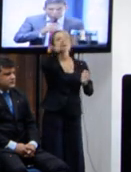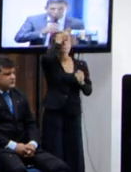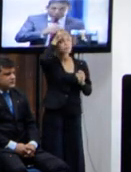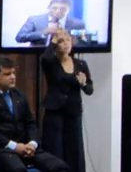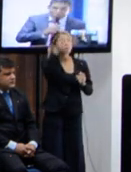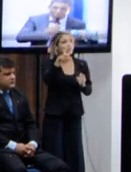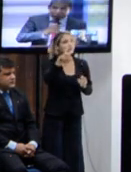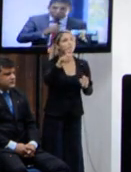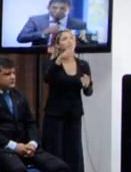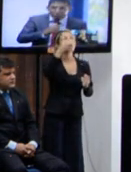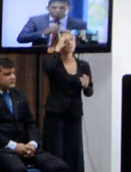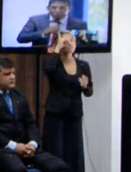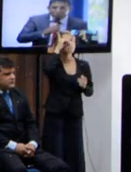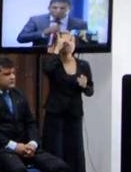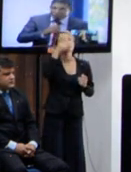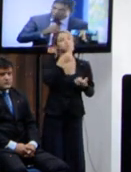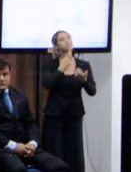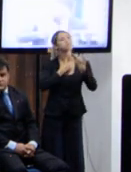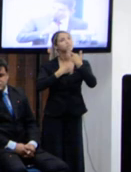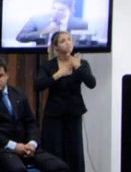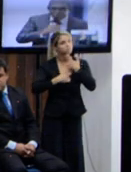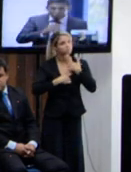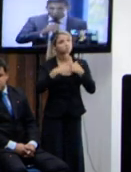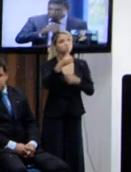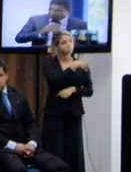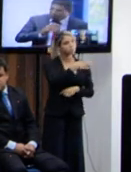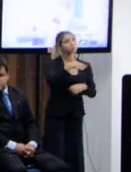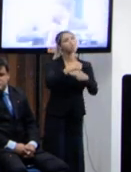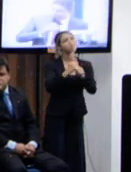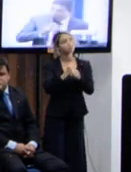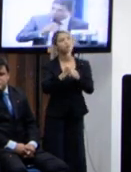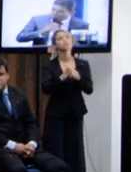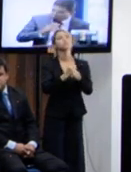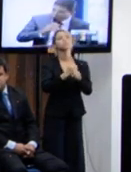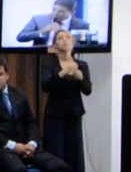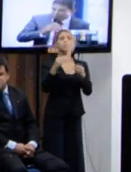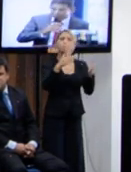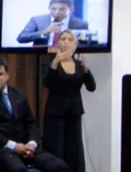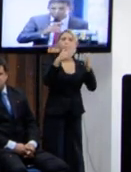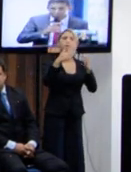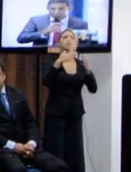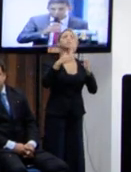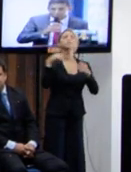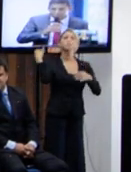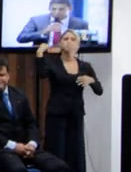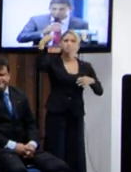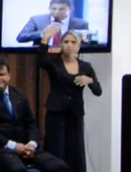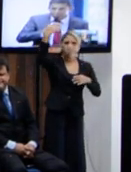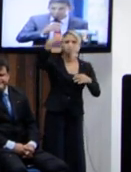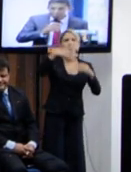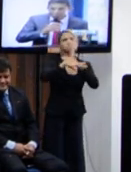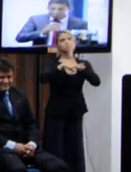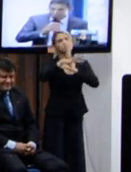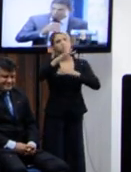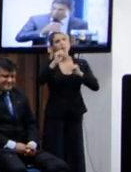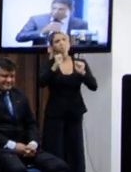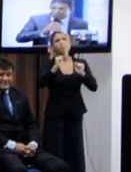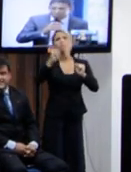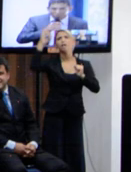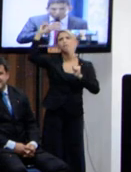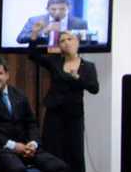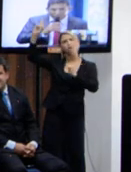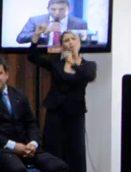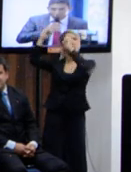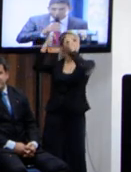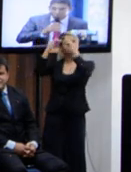ano de 2019 seja um ano de vitória para Cabo Frio, que Deus possa te dar sabedoria para conduzir, que possa nos tirar